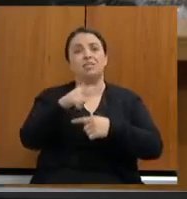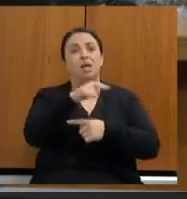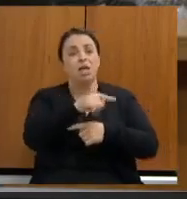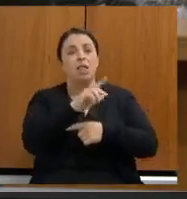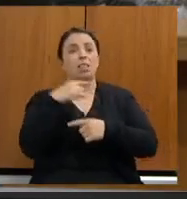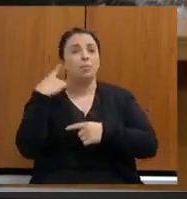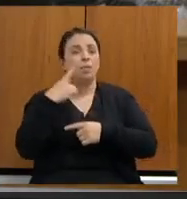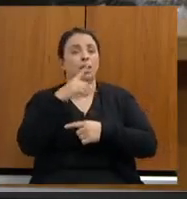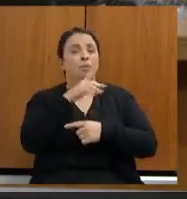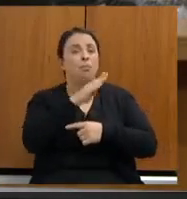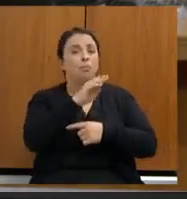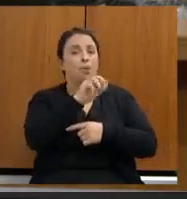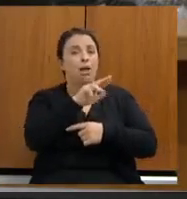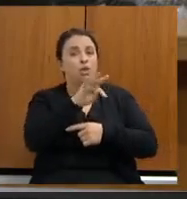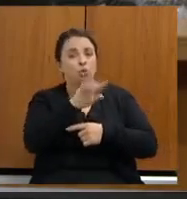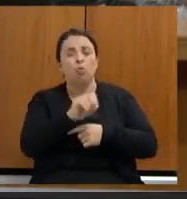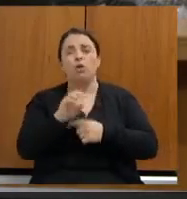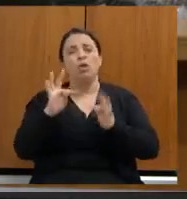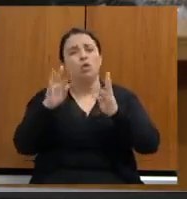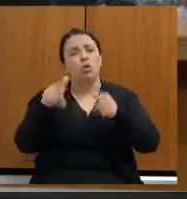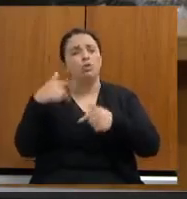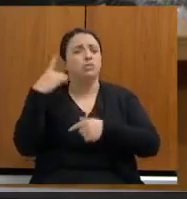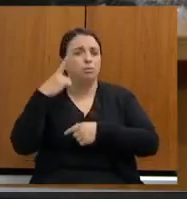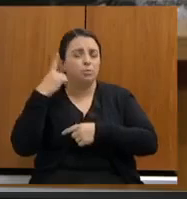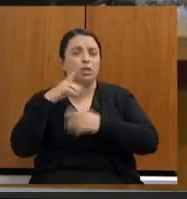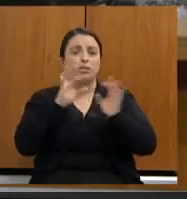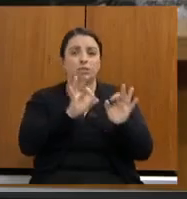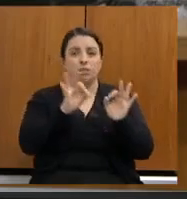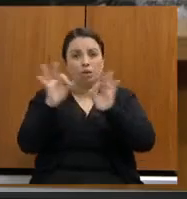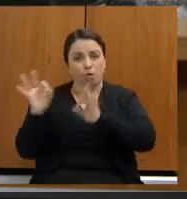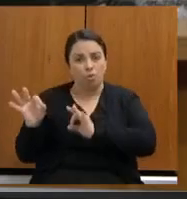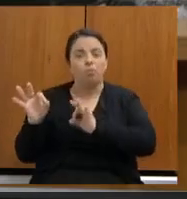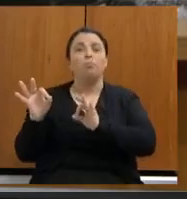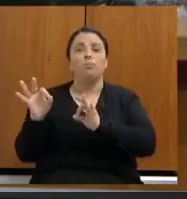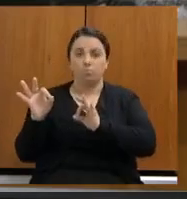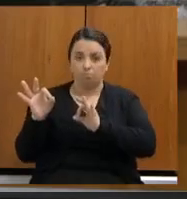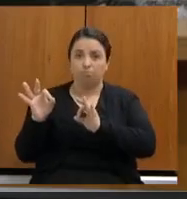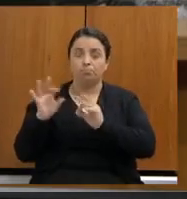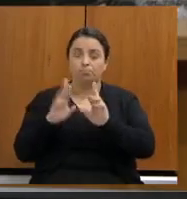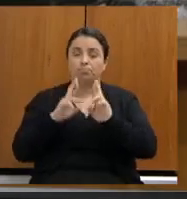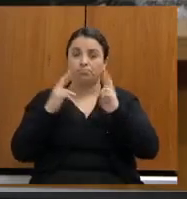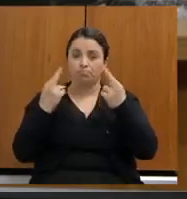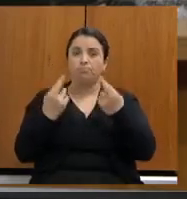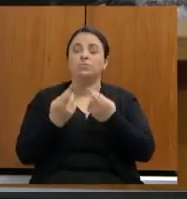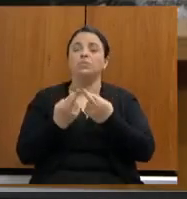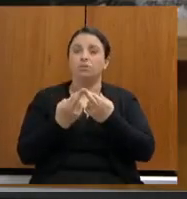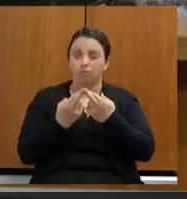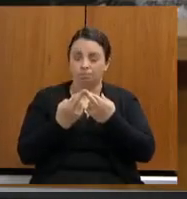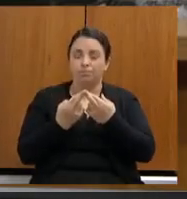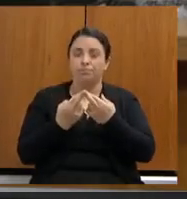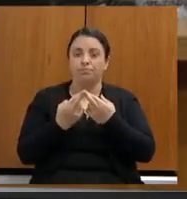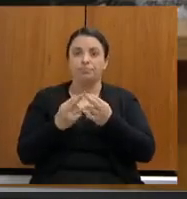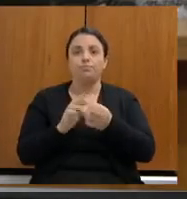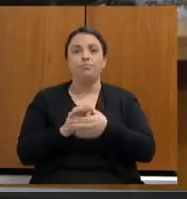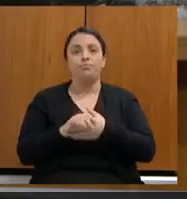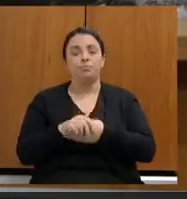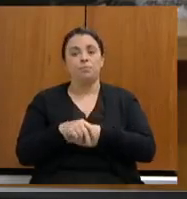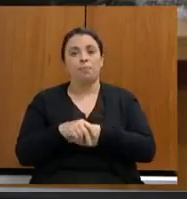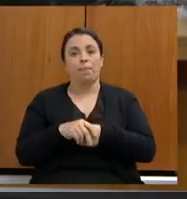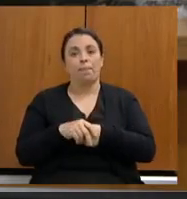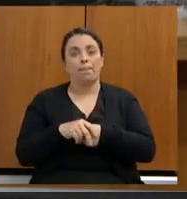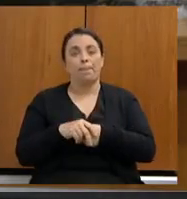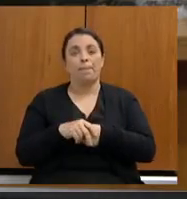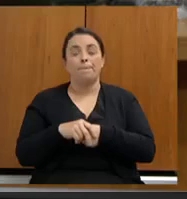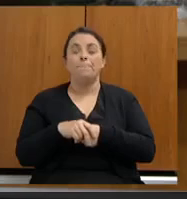Bartô deputados que acompanham também a essa reunião